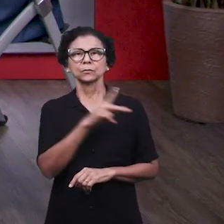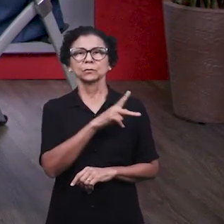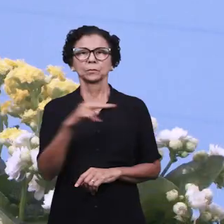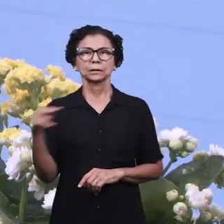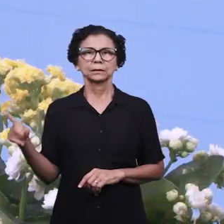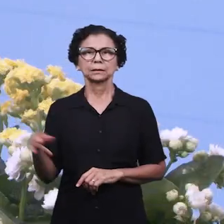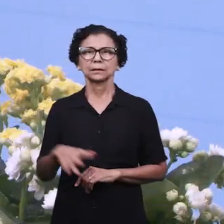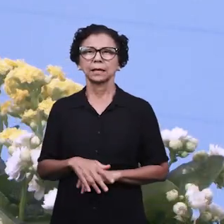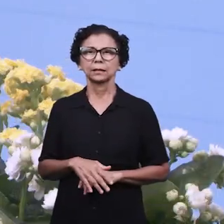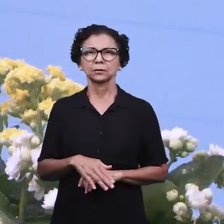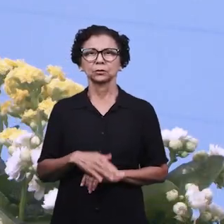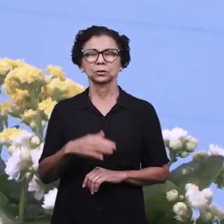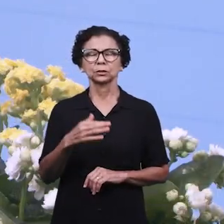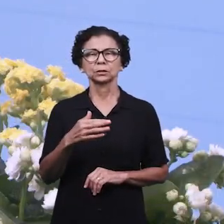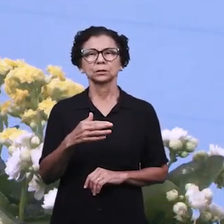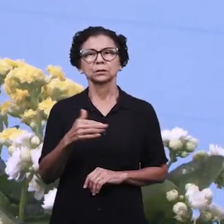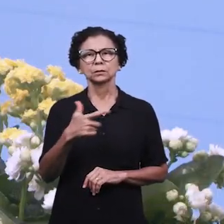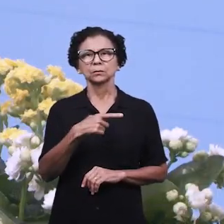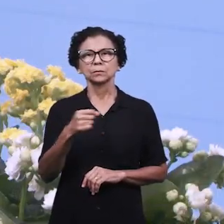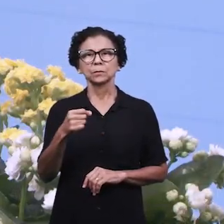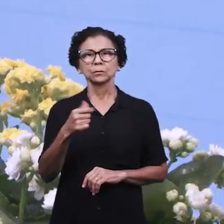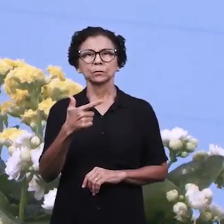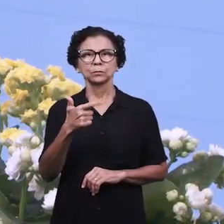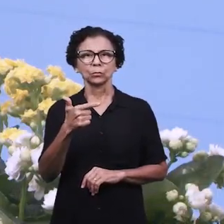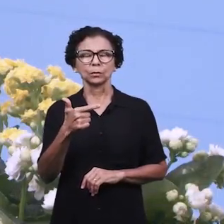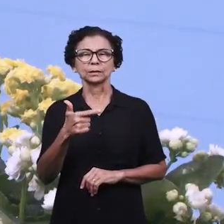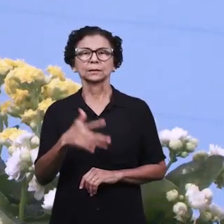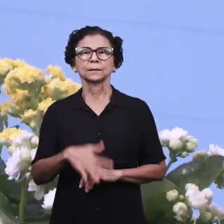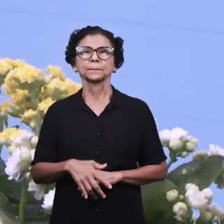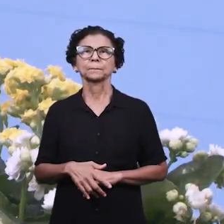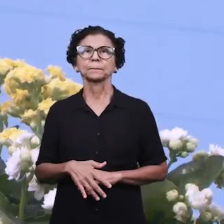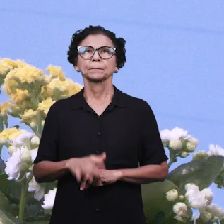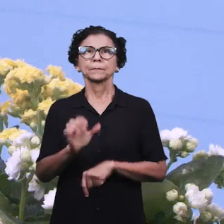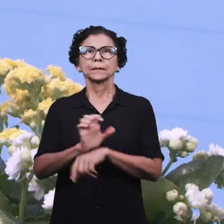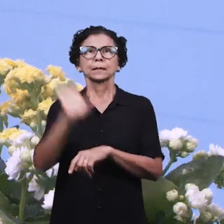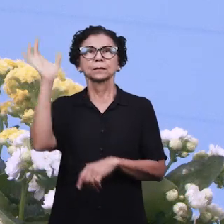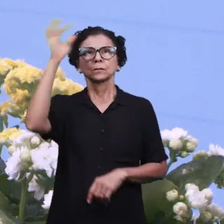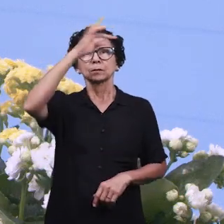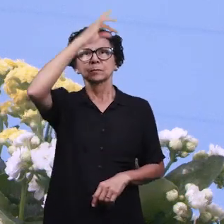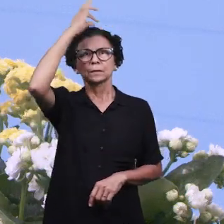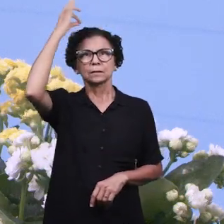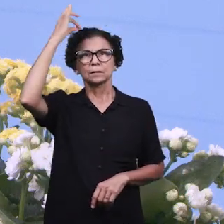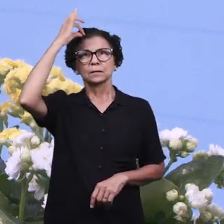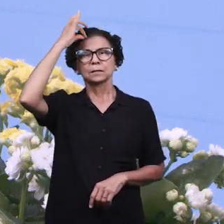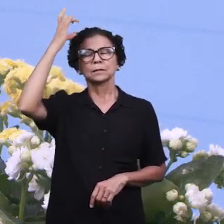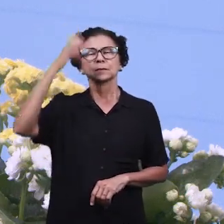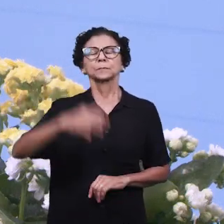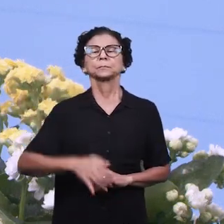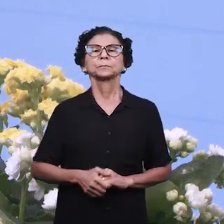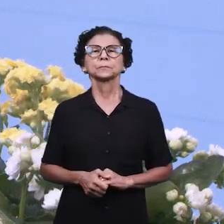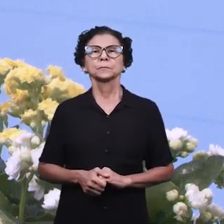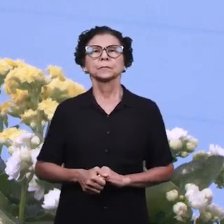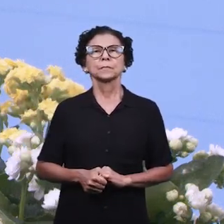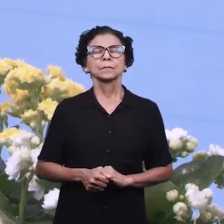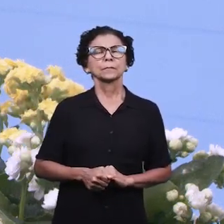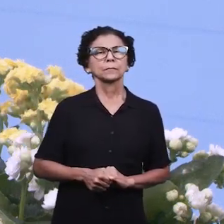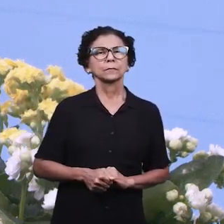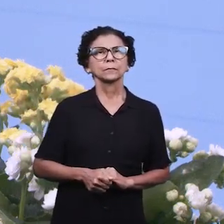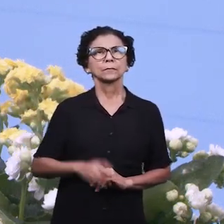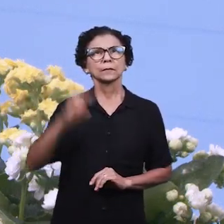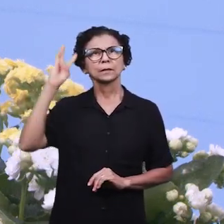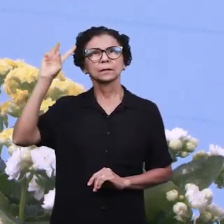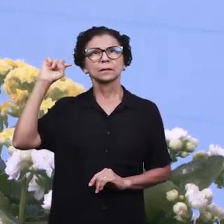em 2012, sediado aqui no Espírito Santo. Dia terça-feira agora, estou indo para fazer parte